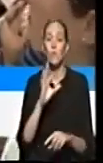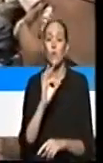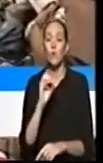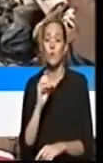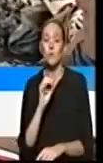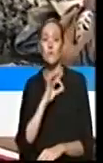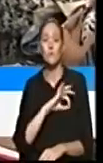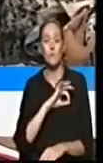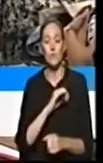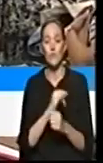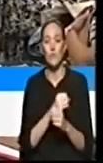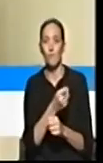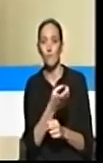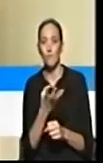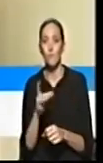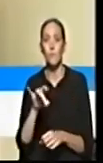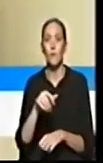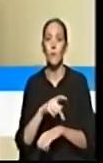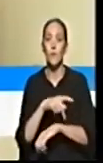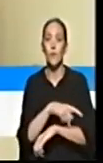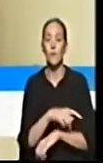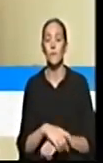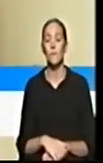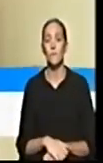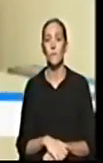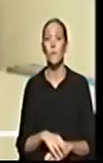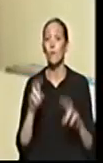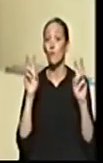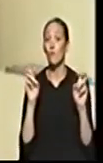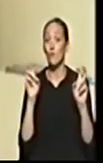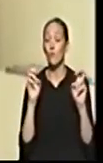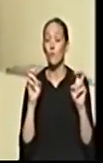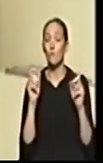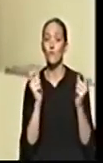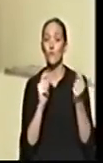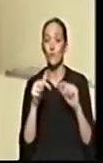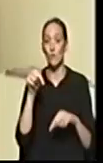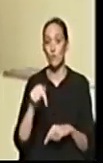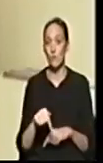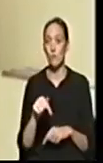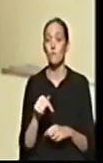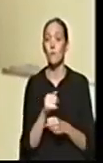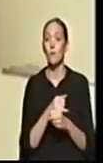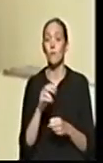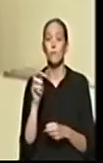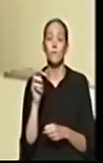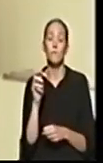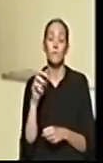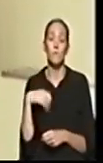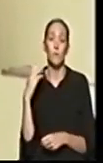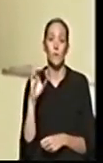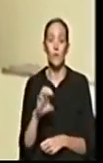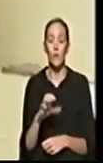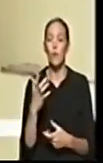profissionais de várias ilhas em Ponta Delgada. Os temas que estão a ser discutidos hoje aqui em São Miguel são temas que estão a ser discutidos também entre os